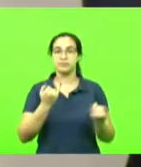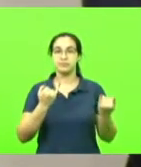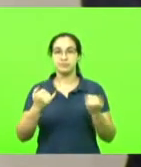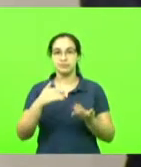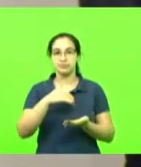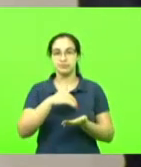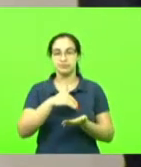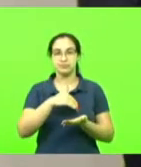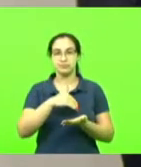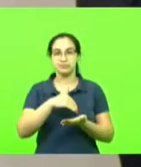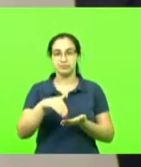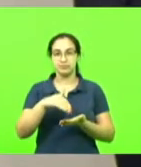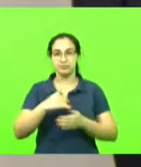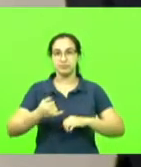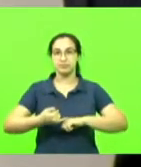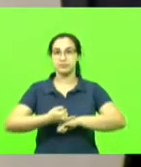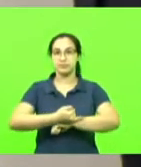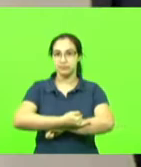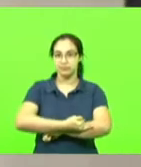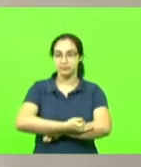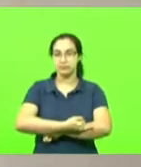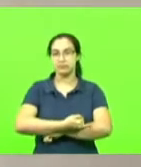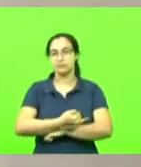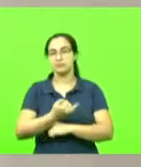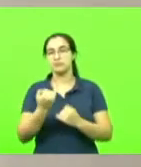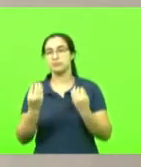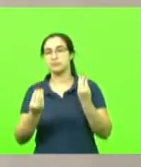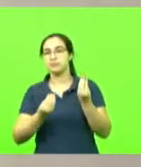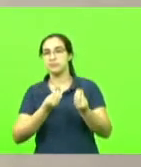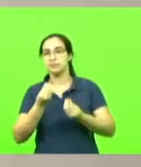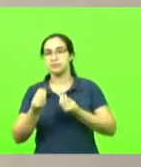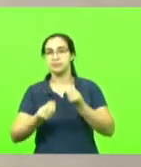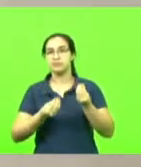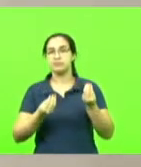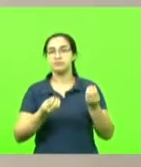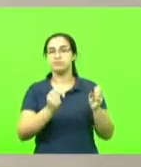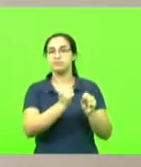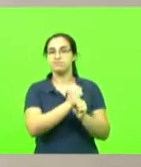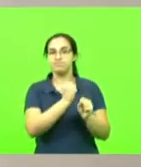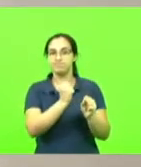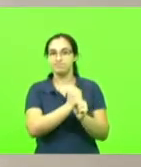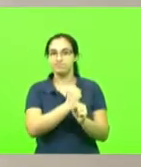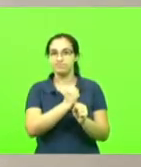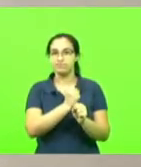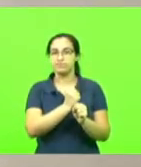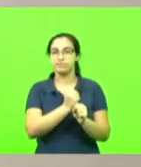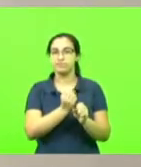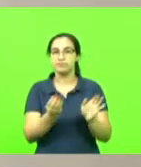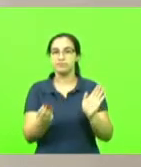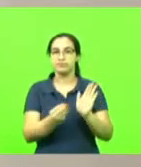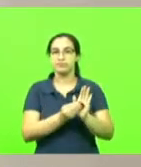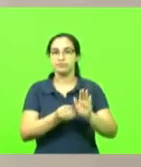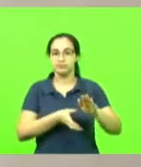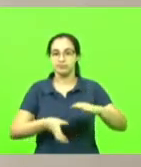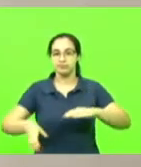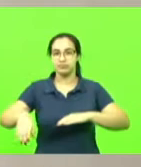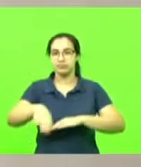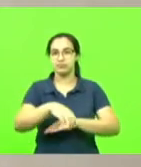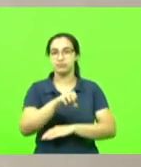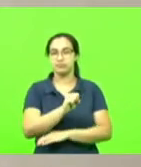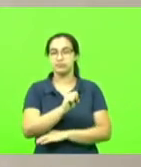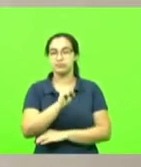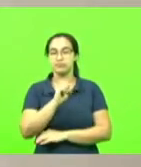Mobilidade informações acerca da obra de implantação de rótula na rodovia